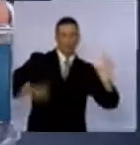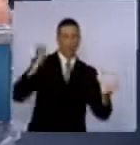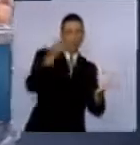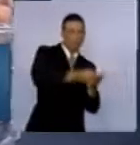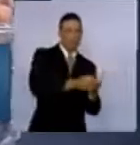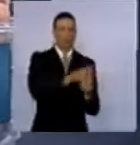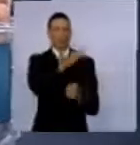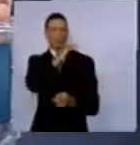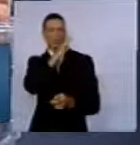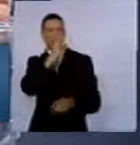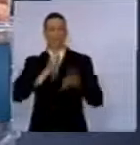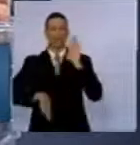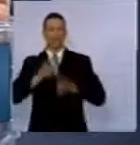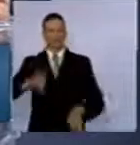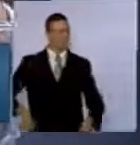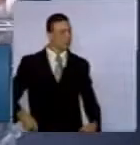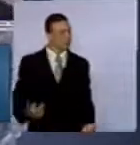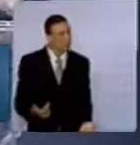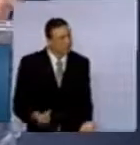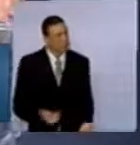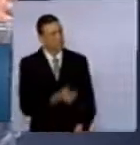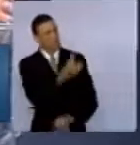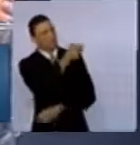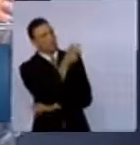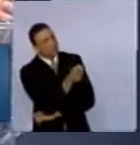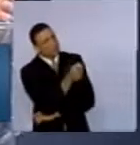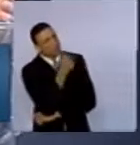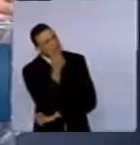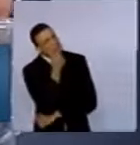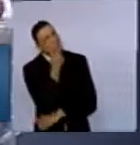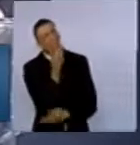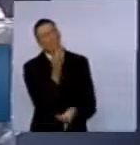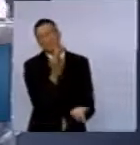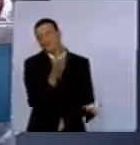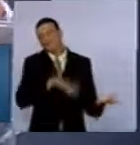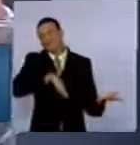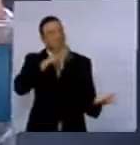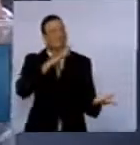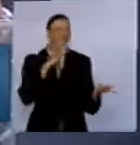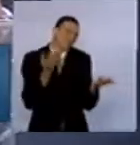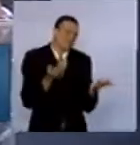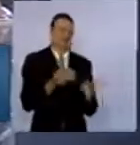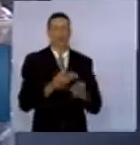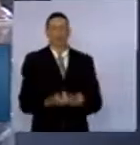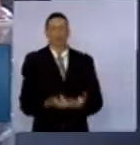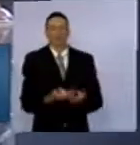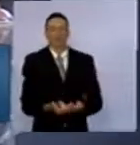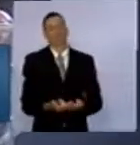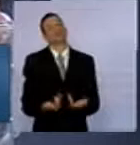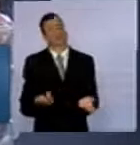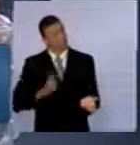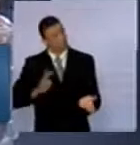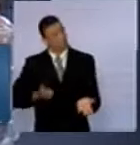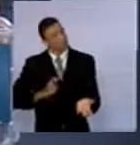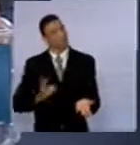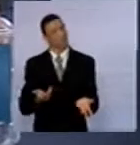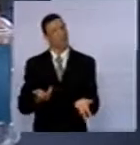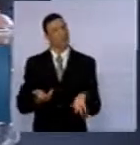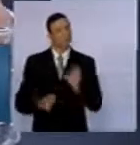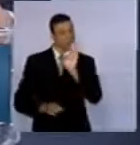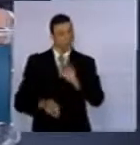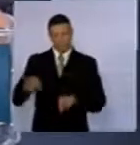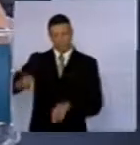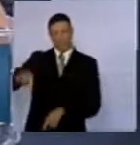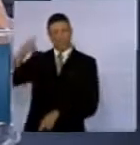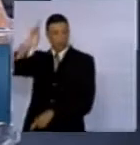a gente consome, às vezes, por obrigatoriedade, porque estão empacotados. Então, contra-argumentando isso, acho que nós vamos ter, sim, conteúdo de